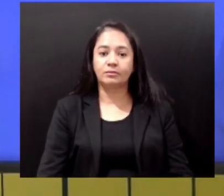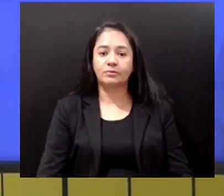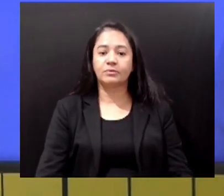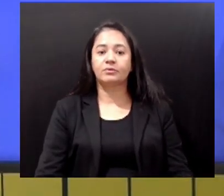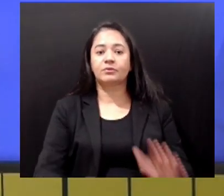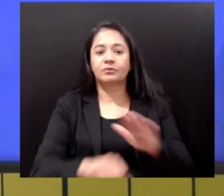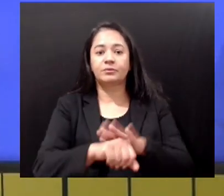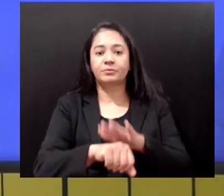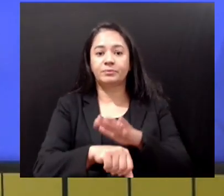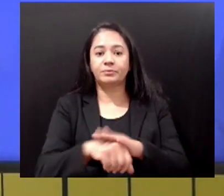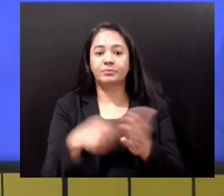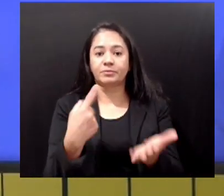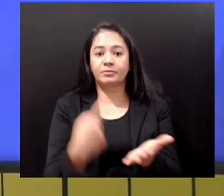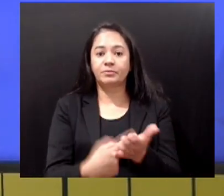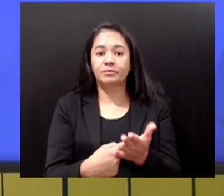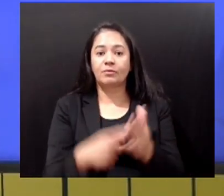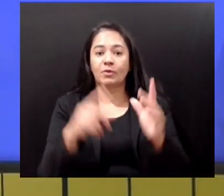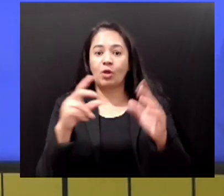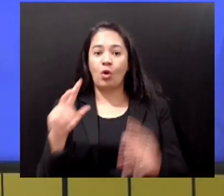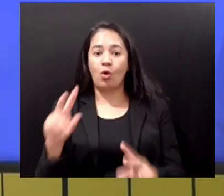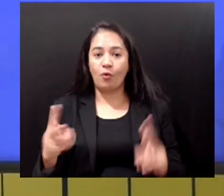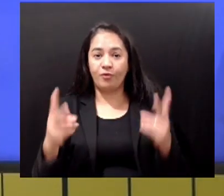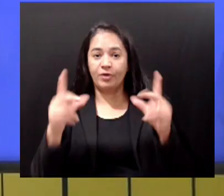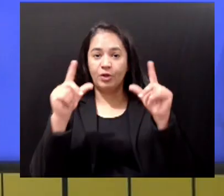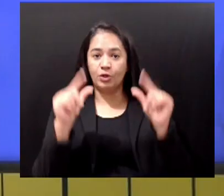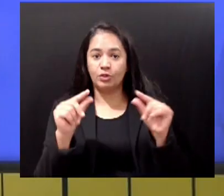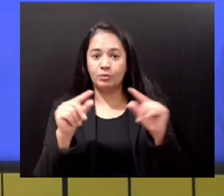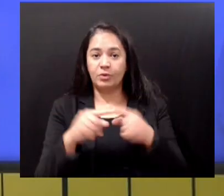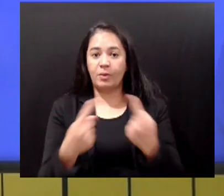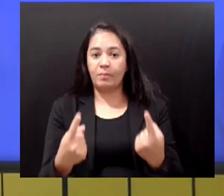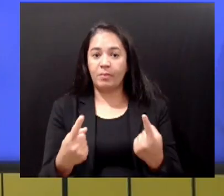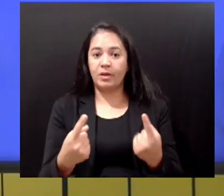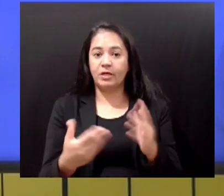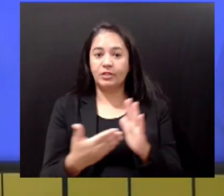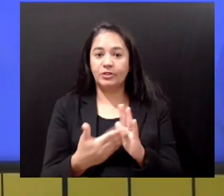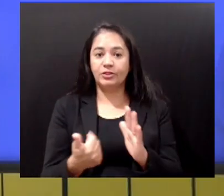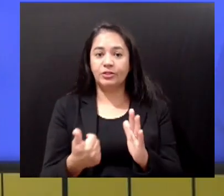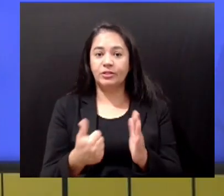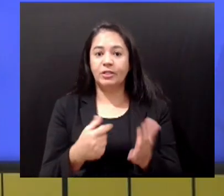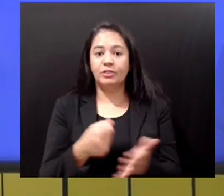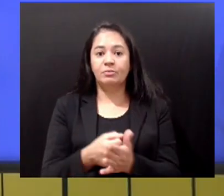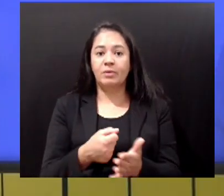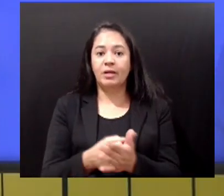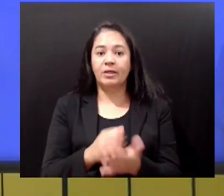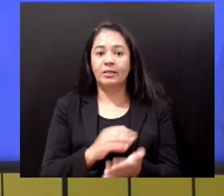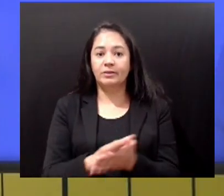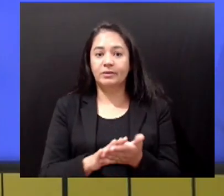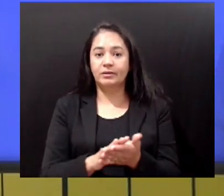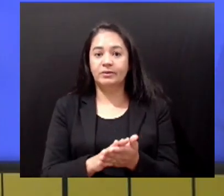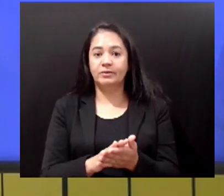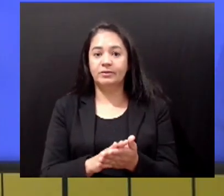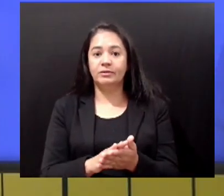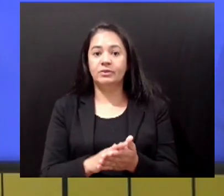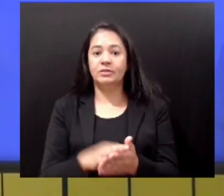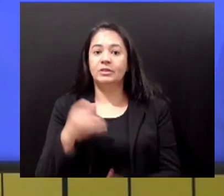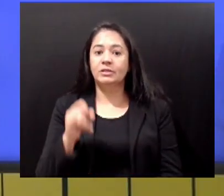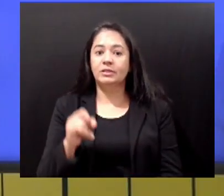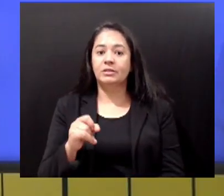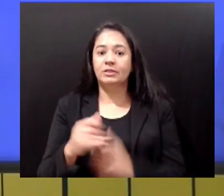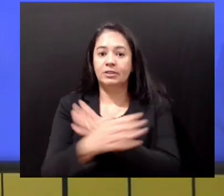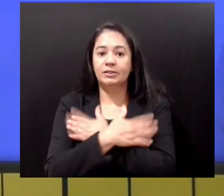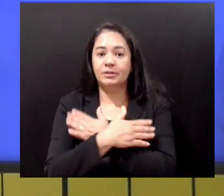acordo, diminui-se o valor, mas não se isenta do pagamento da pensão em caso de